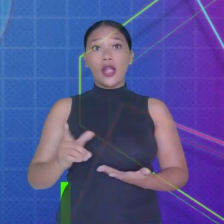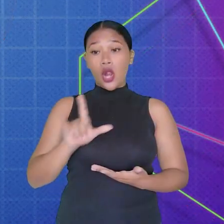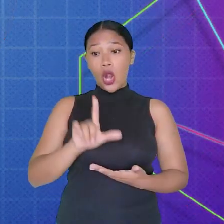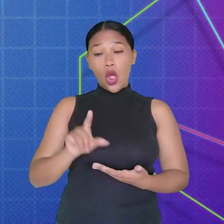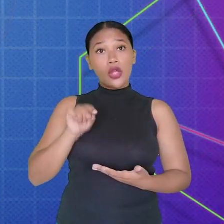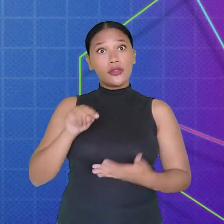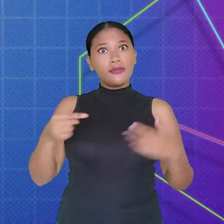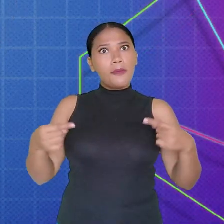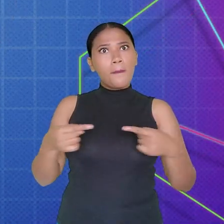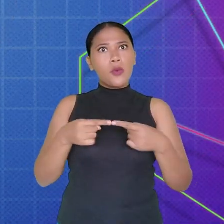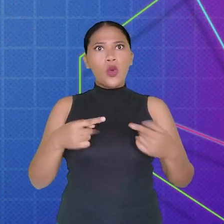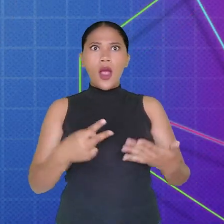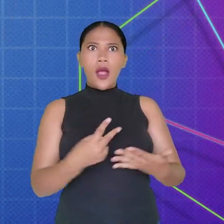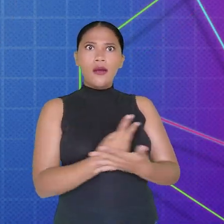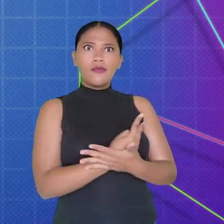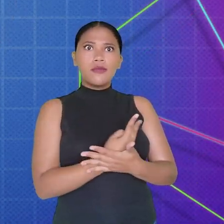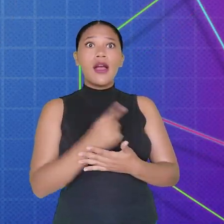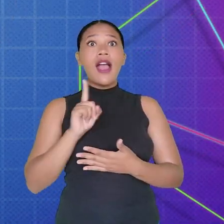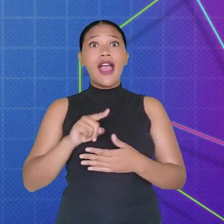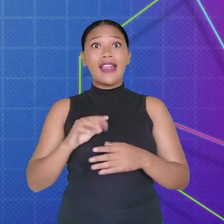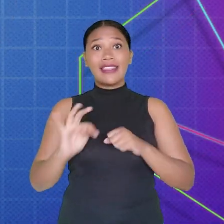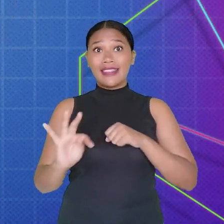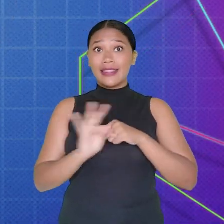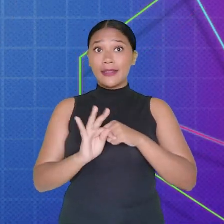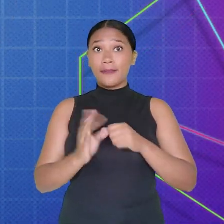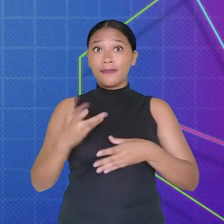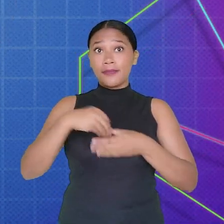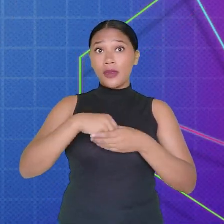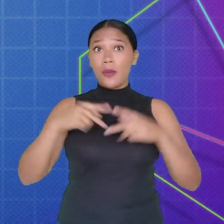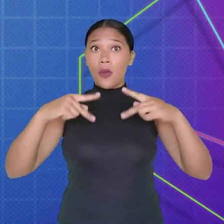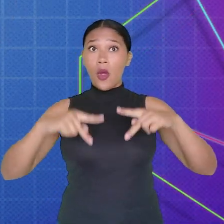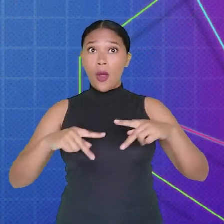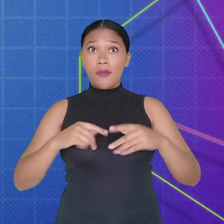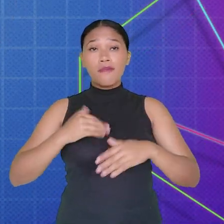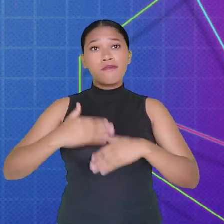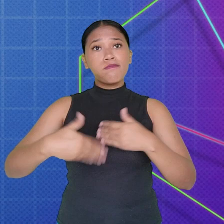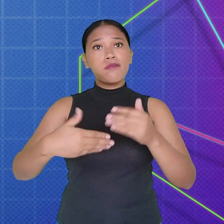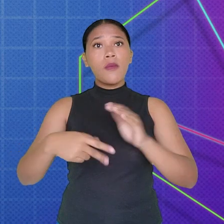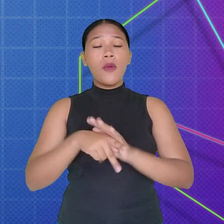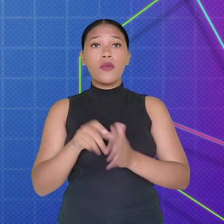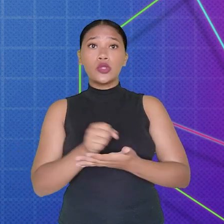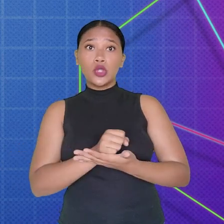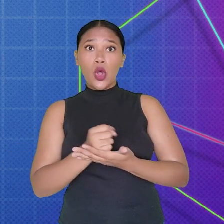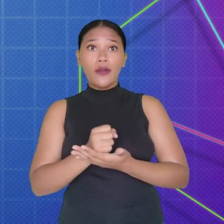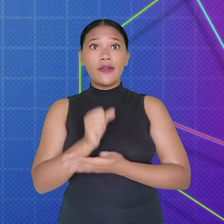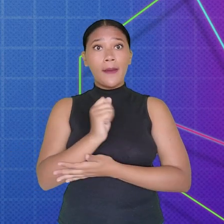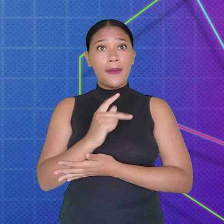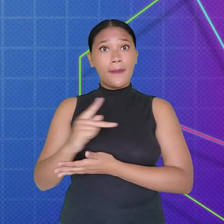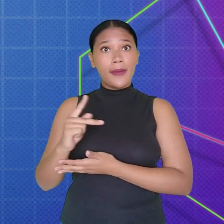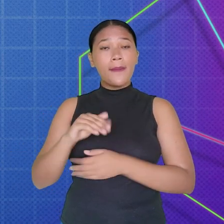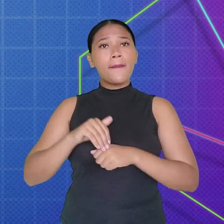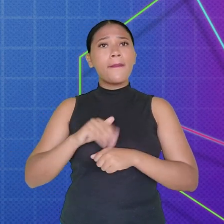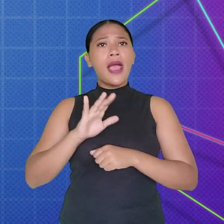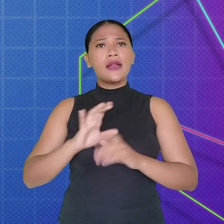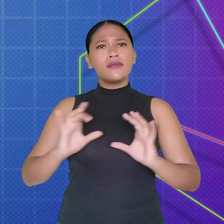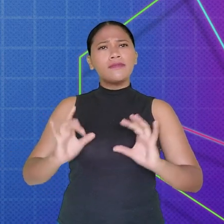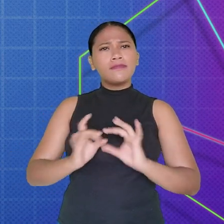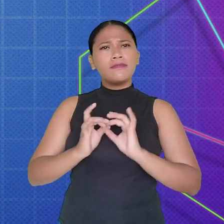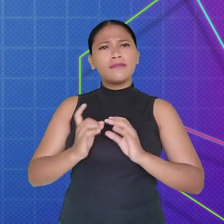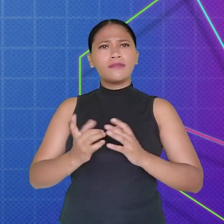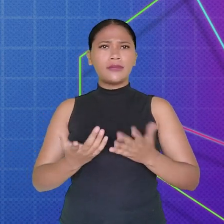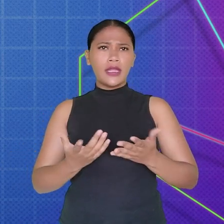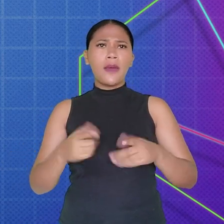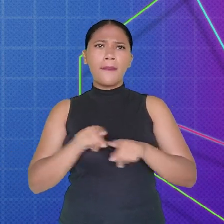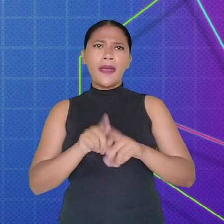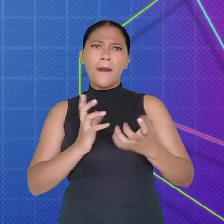A lógica orientada a eventos é uma técnica de programação que permite o desenvolvimento de jogos e aplicativos de forma mais